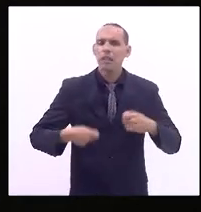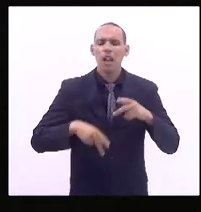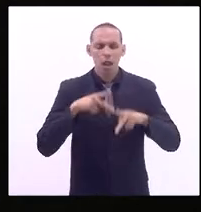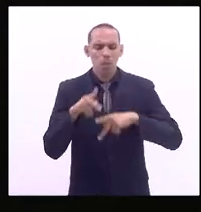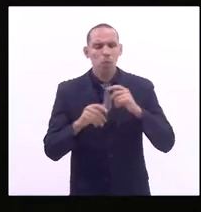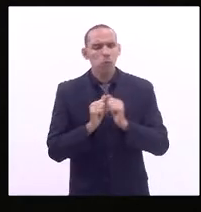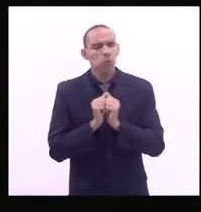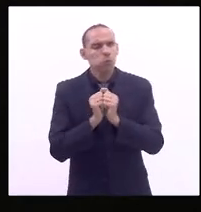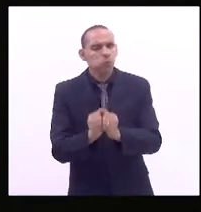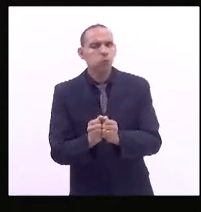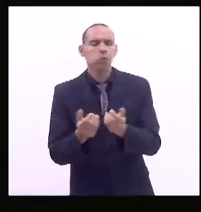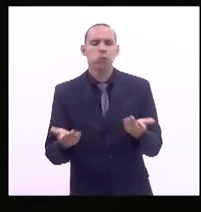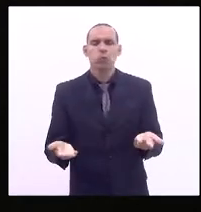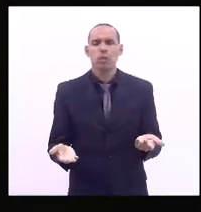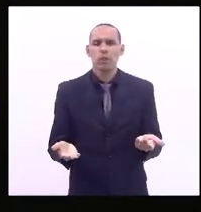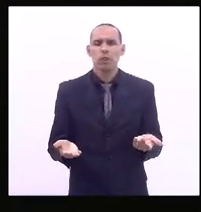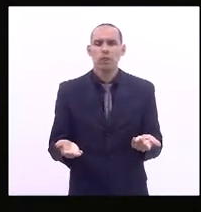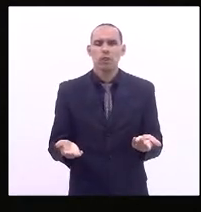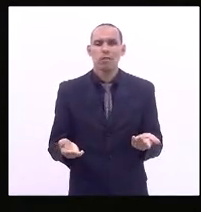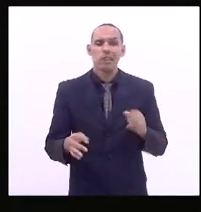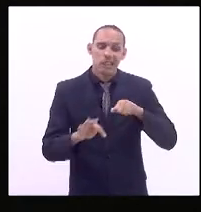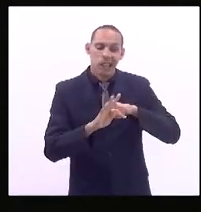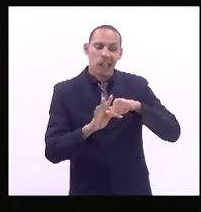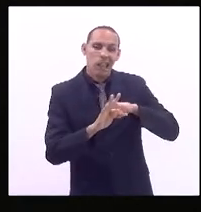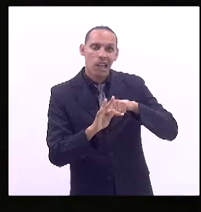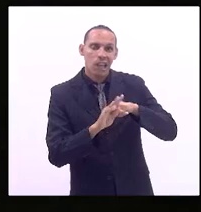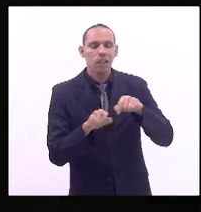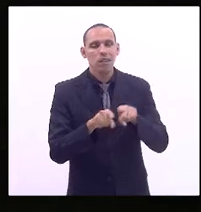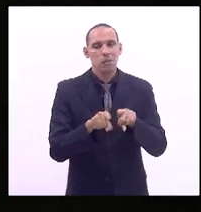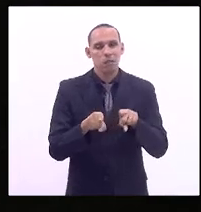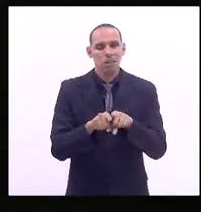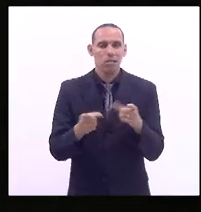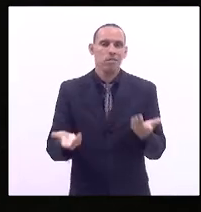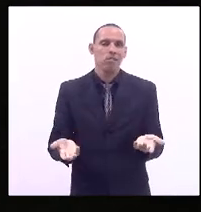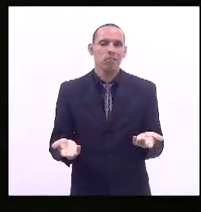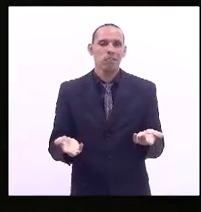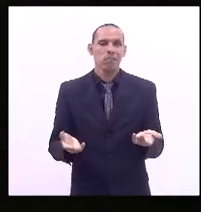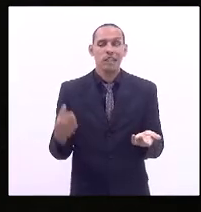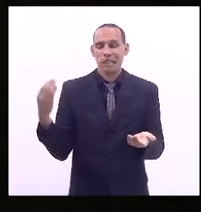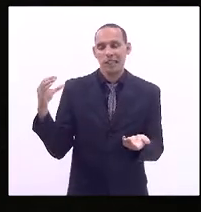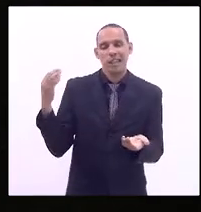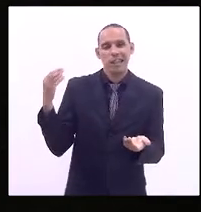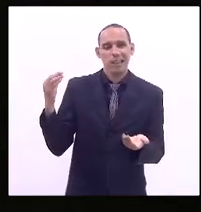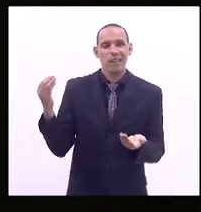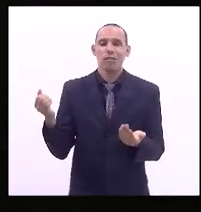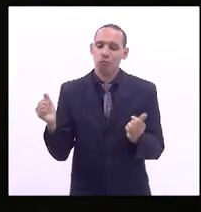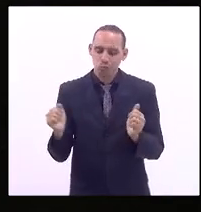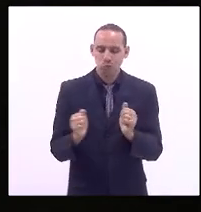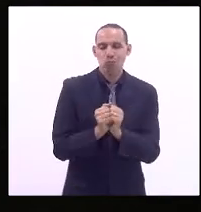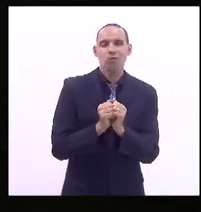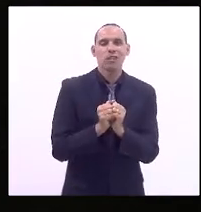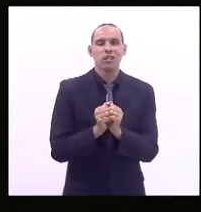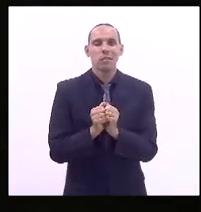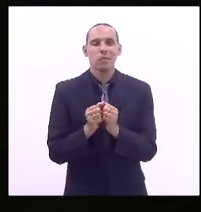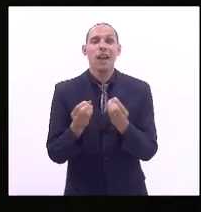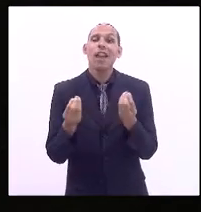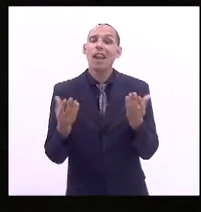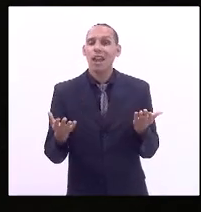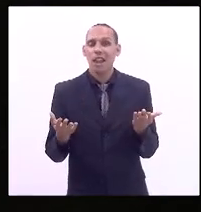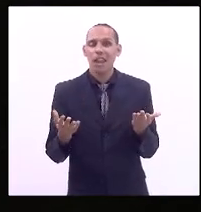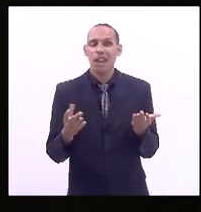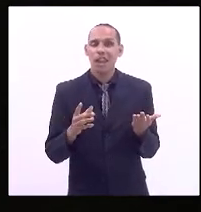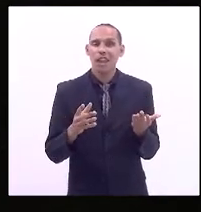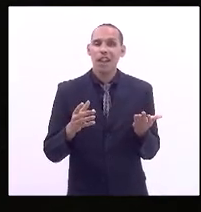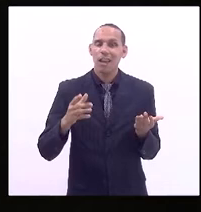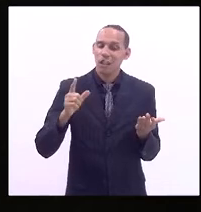população dos nossos técnicos dos nossos cientistas para que a